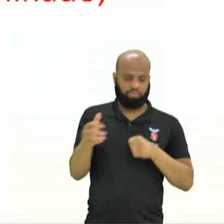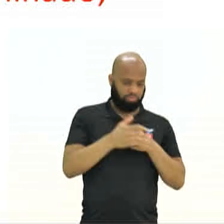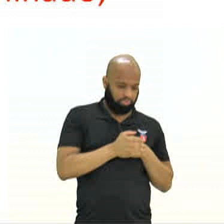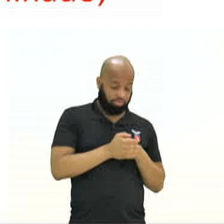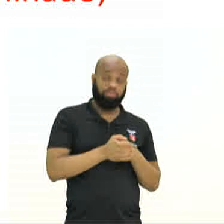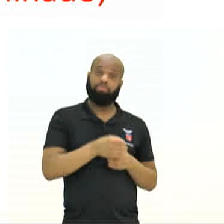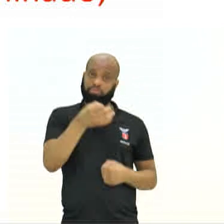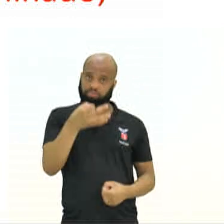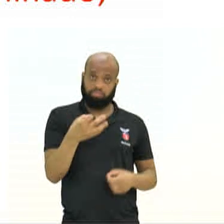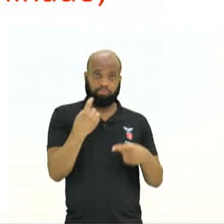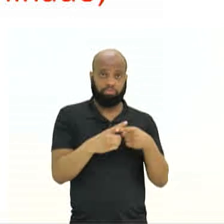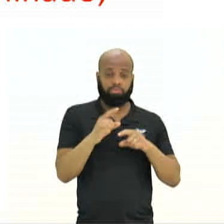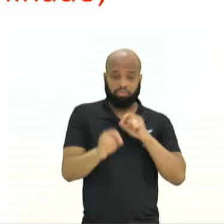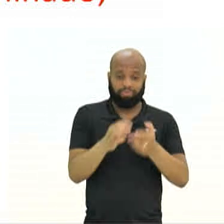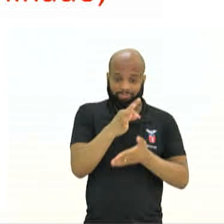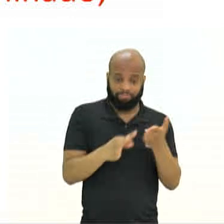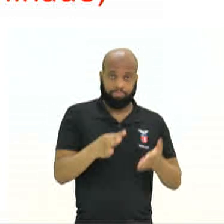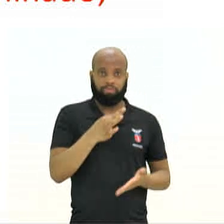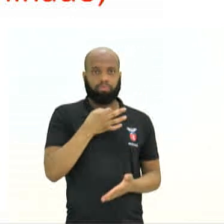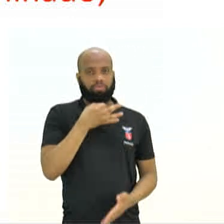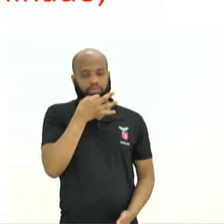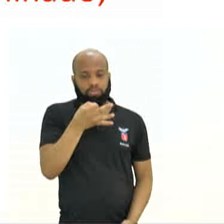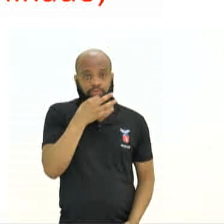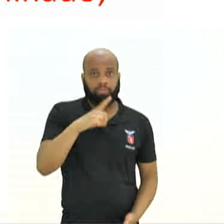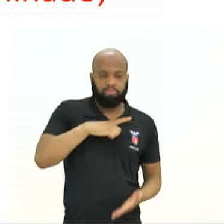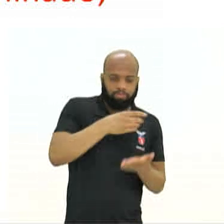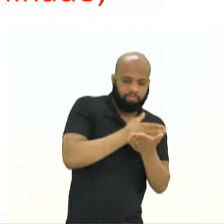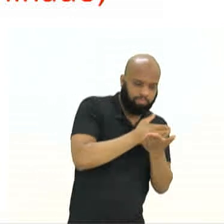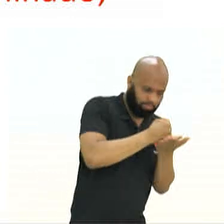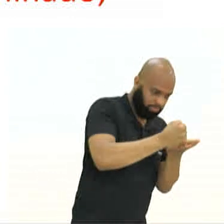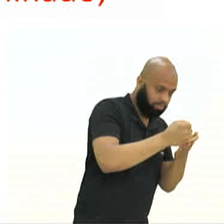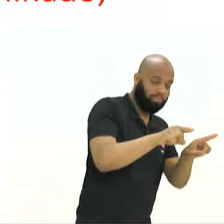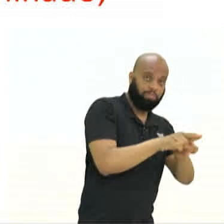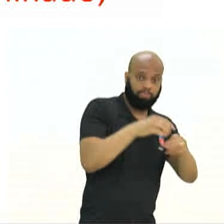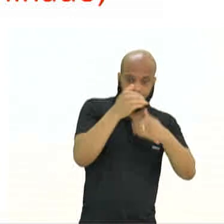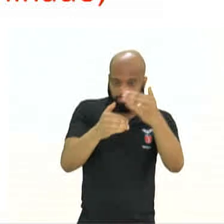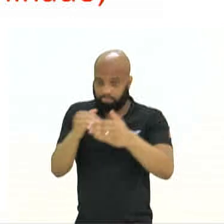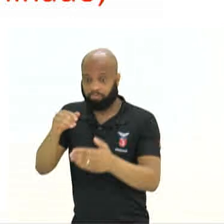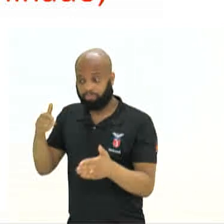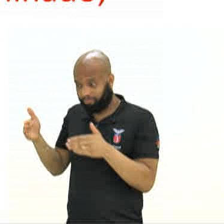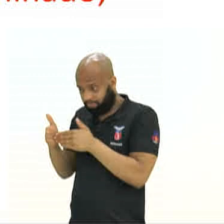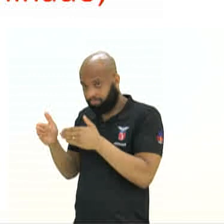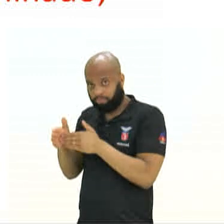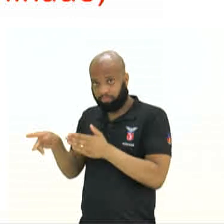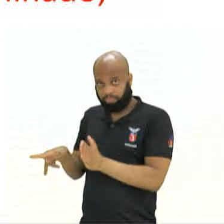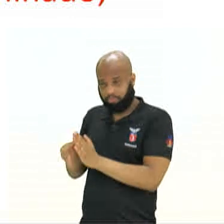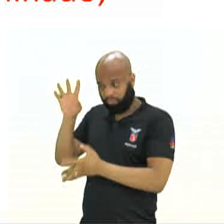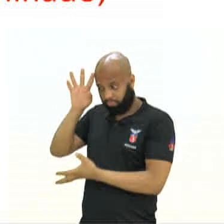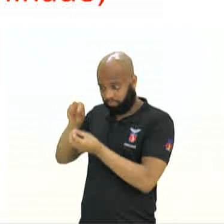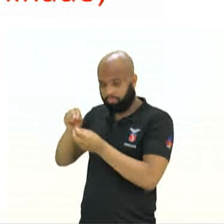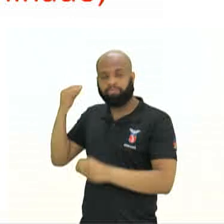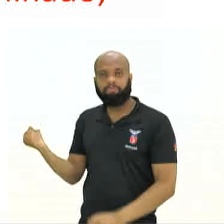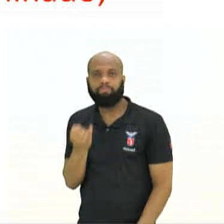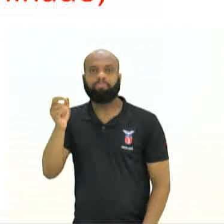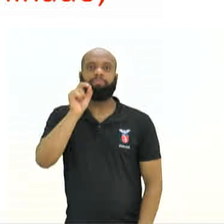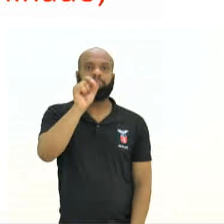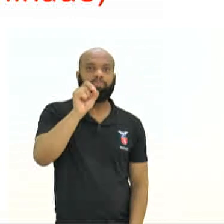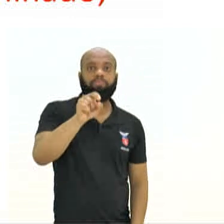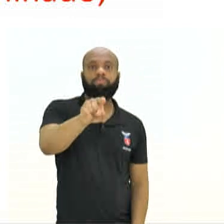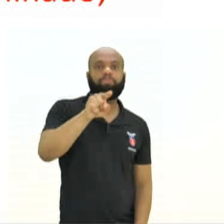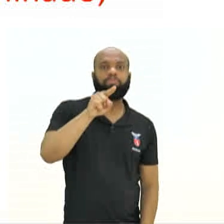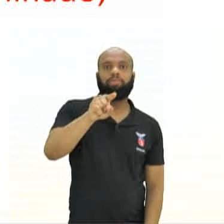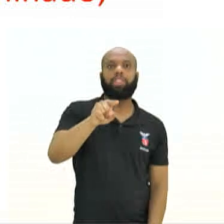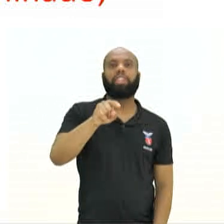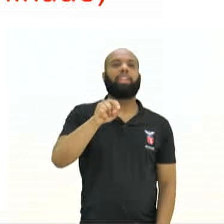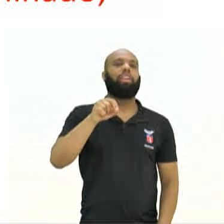Lembre-se que o texto dissertativo, desde a introdução, passando pelo desenvolvimento até chegar na conclusão, é importante que vocês